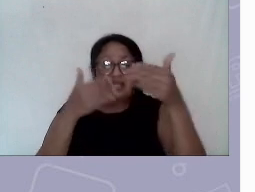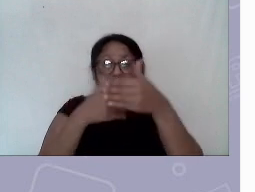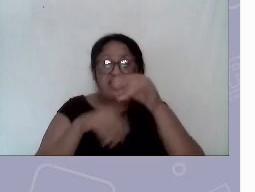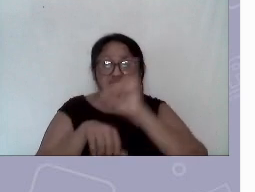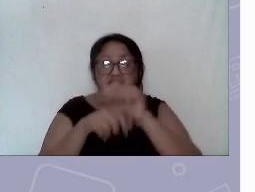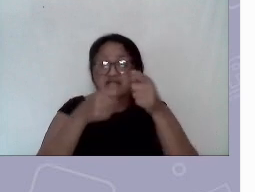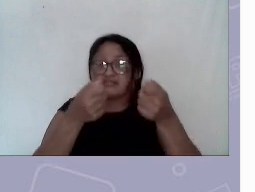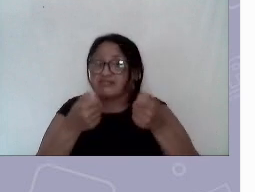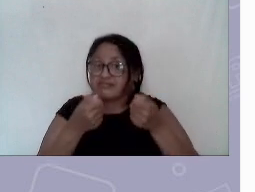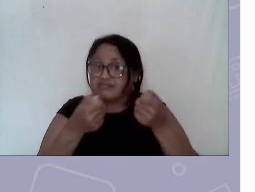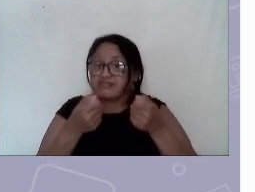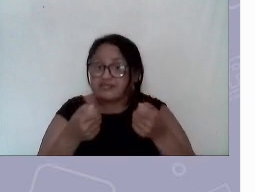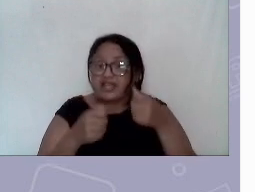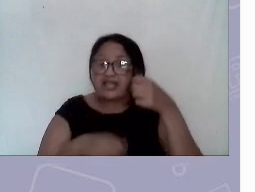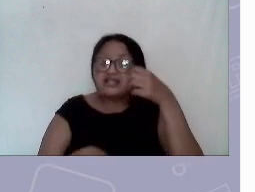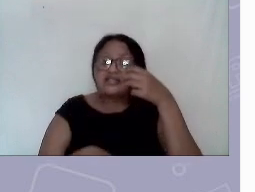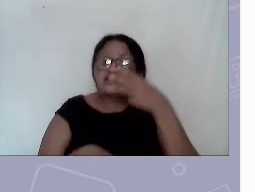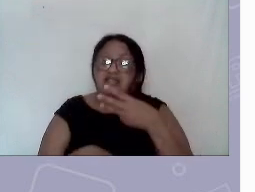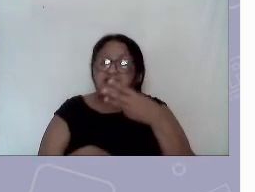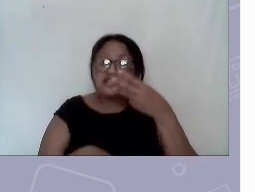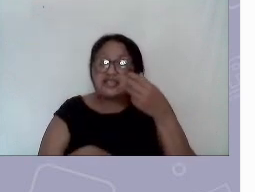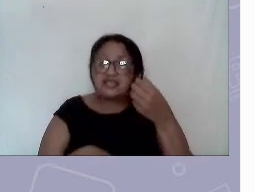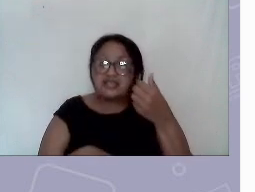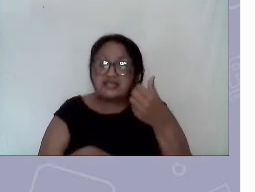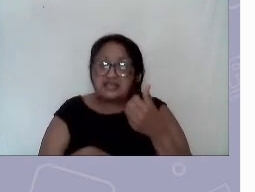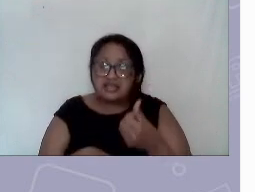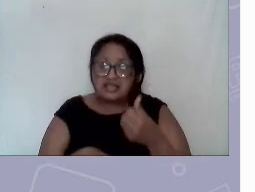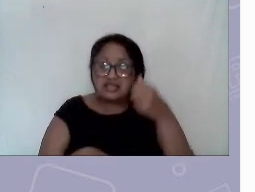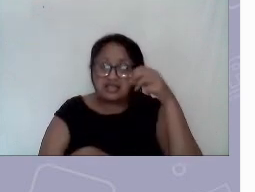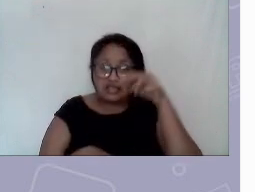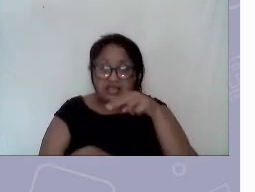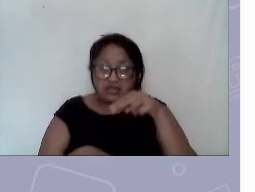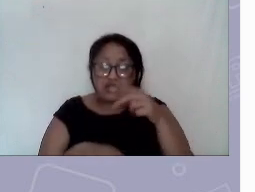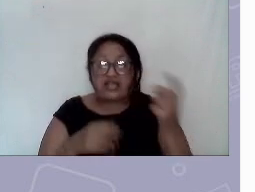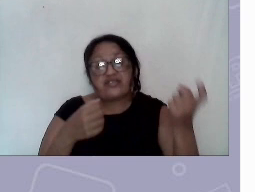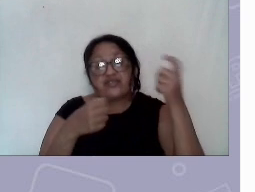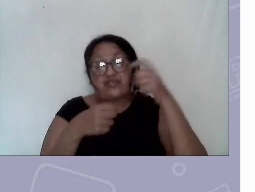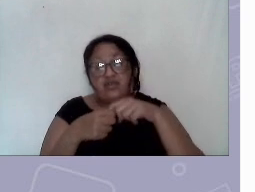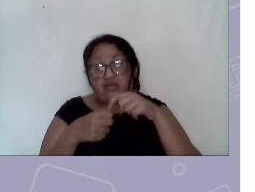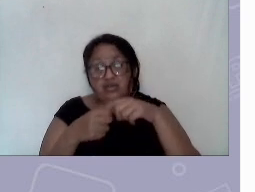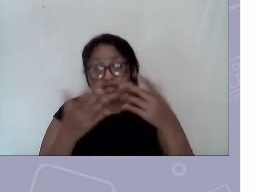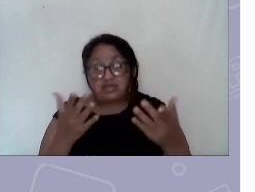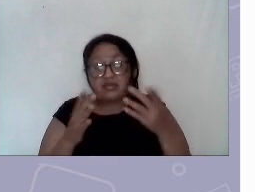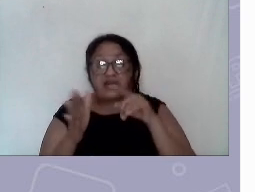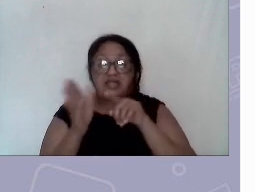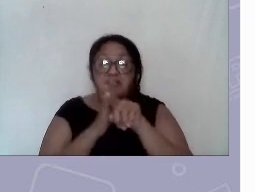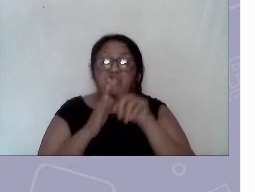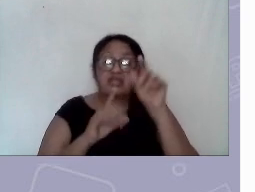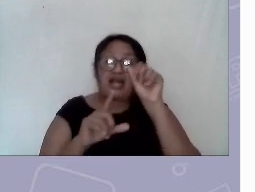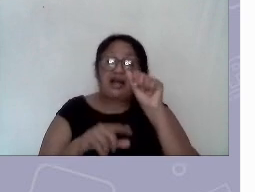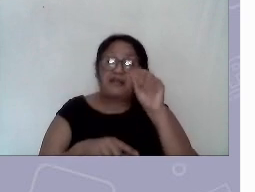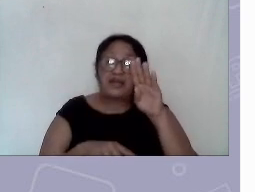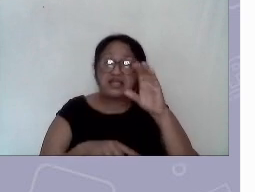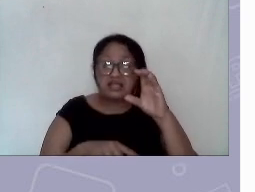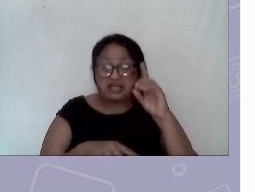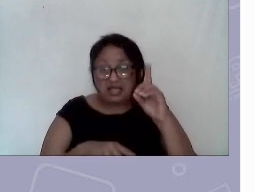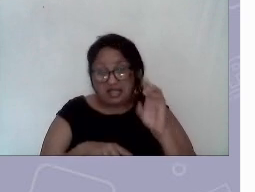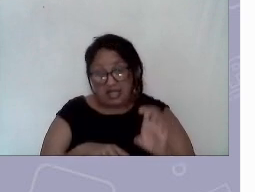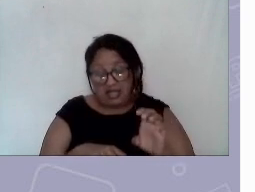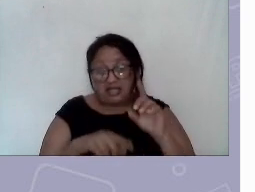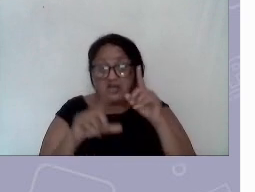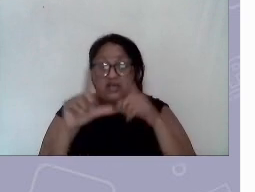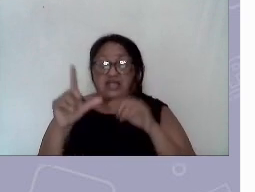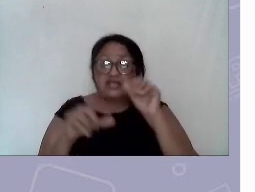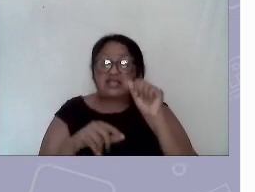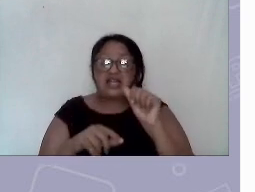força de 36 newtons e aí vamos voltar para as opções A, B, C, D e E então letra A